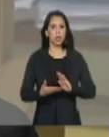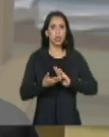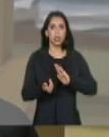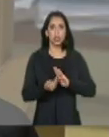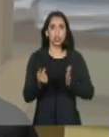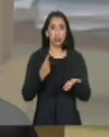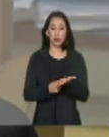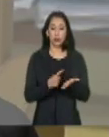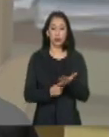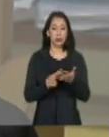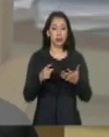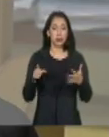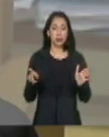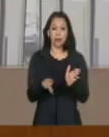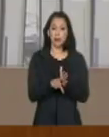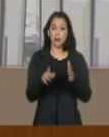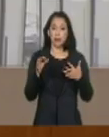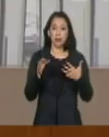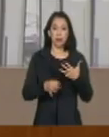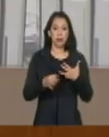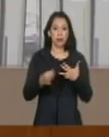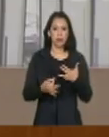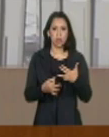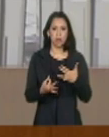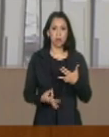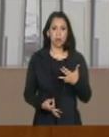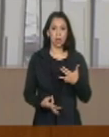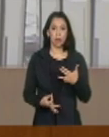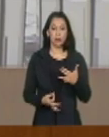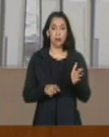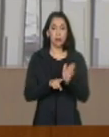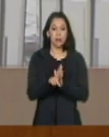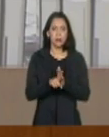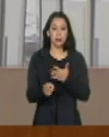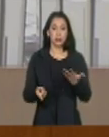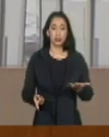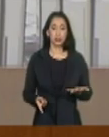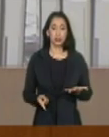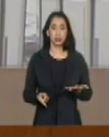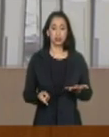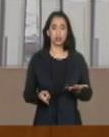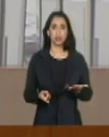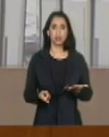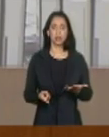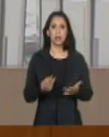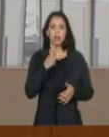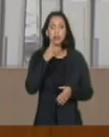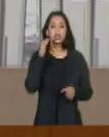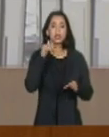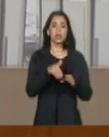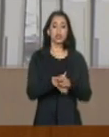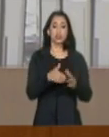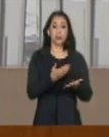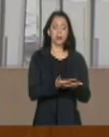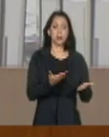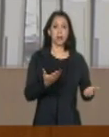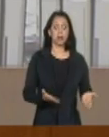é do Judiciário e a supervisão do Judiciário para investigações. Disse isso, os votos vencidos de